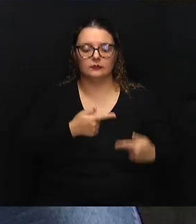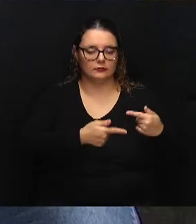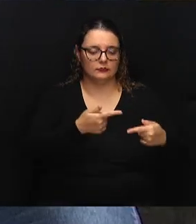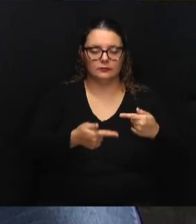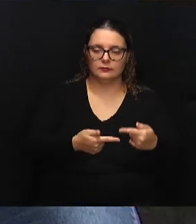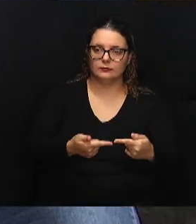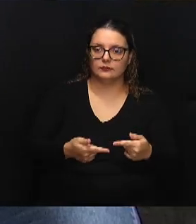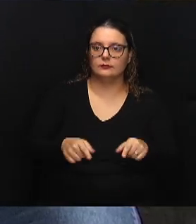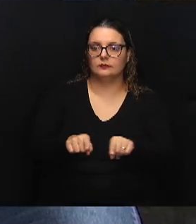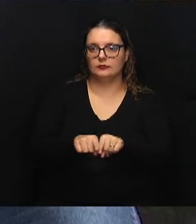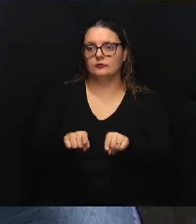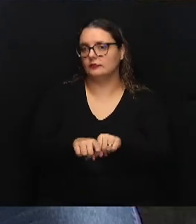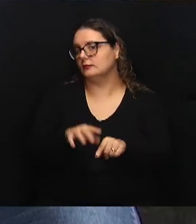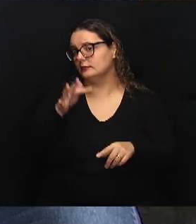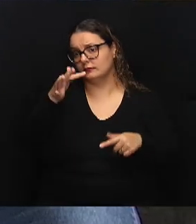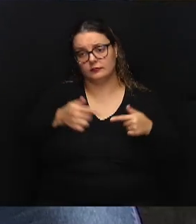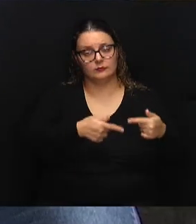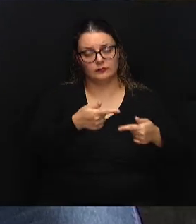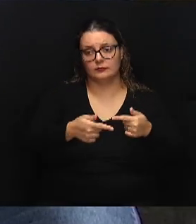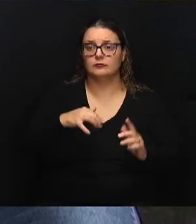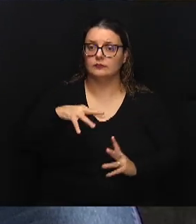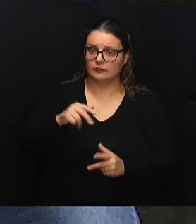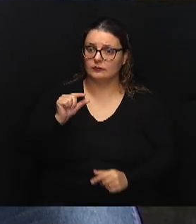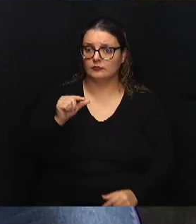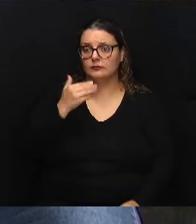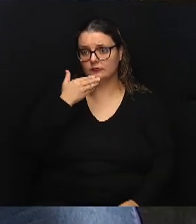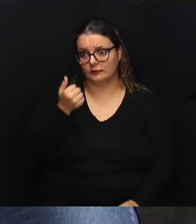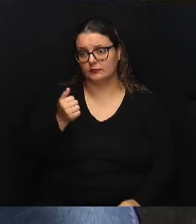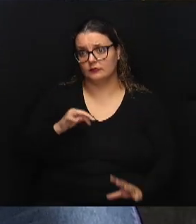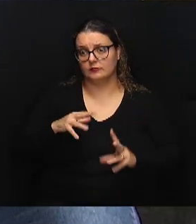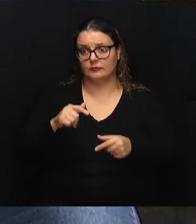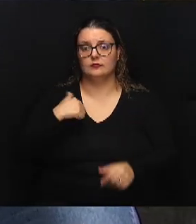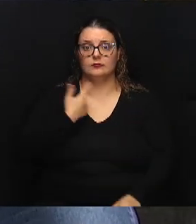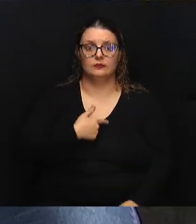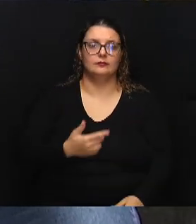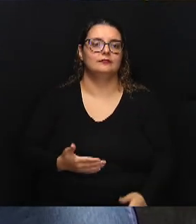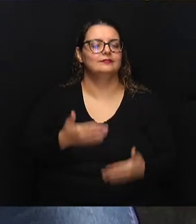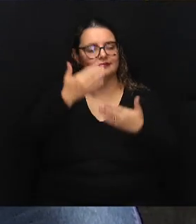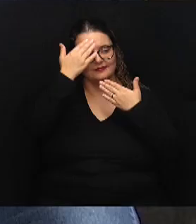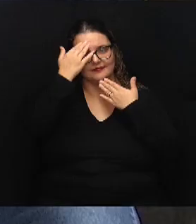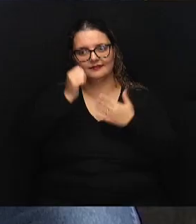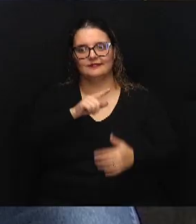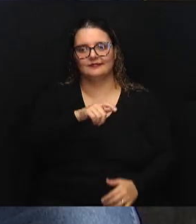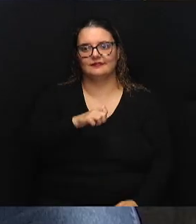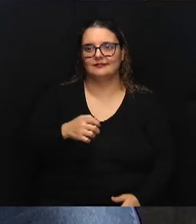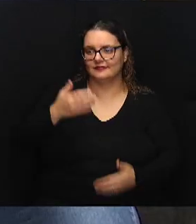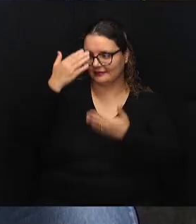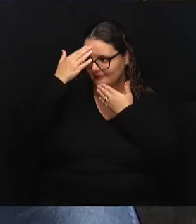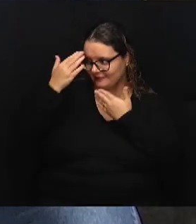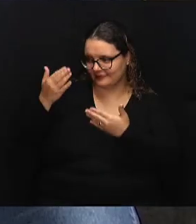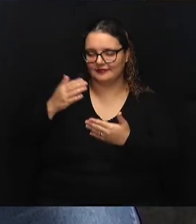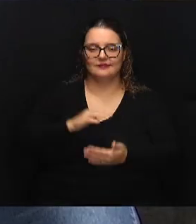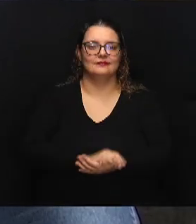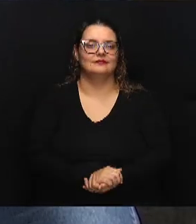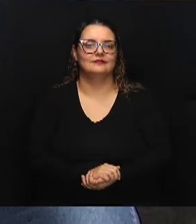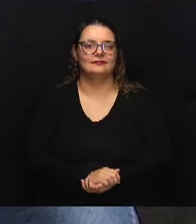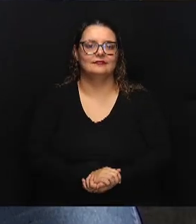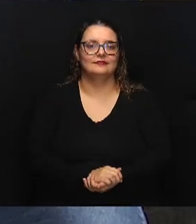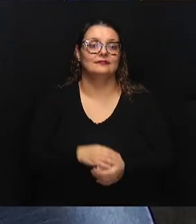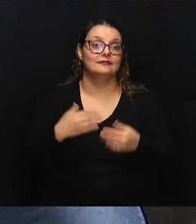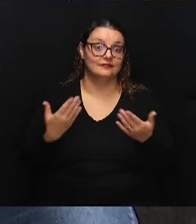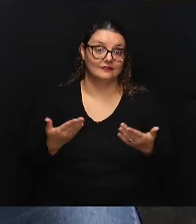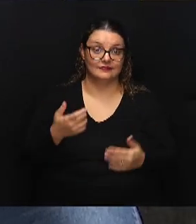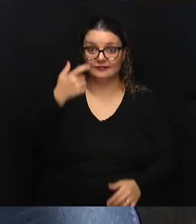mas futuras gerações, um mundo um pouquinho melhor para todos nós. Valeu, Alex. Obrigado. Obrigado. Bom,